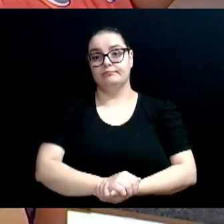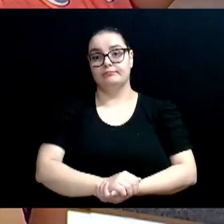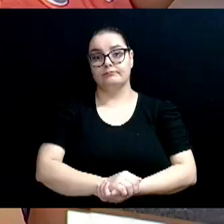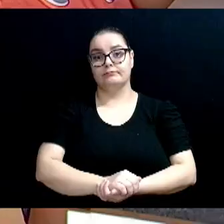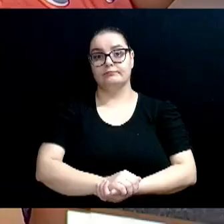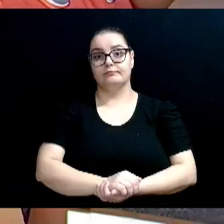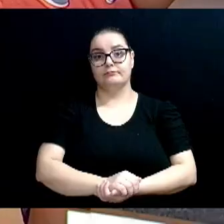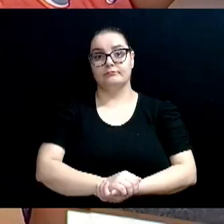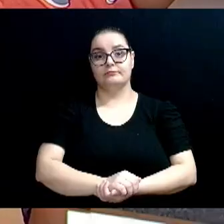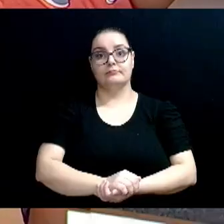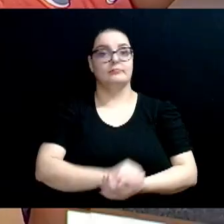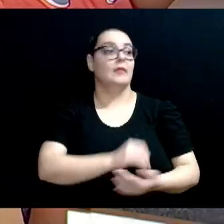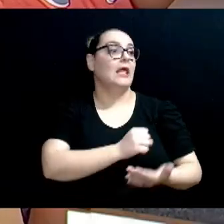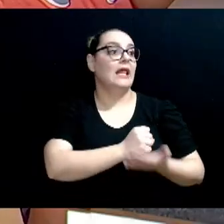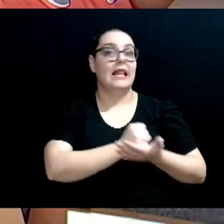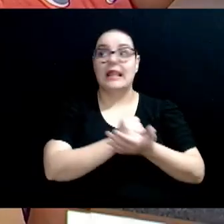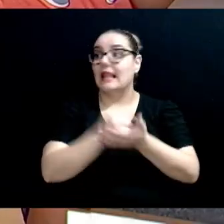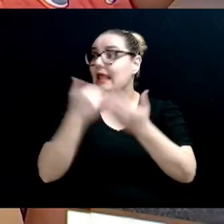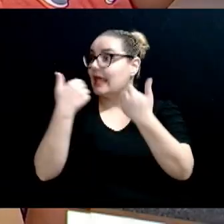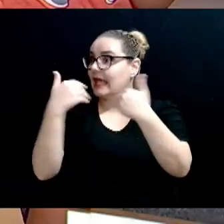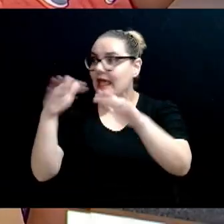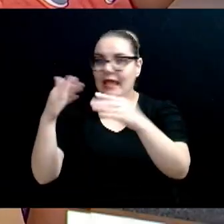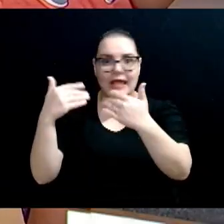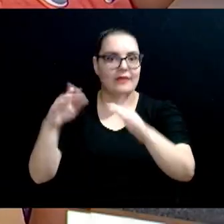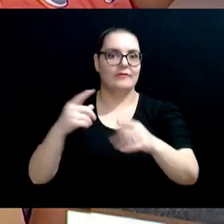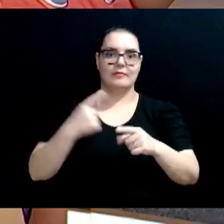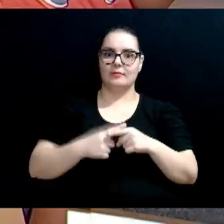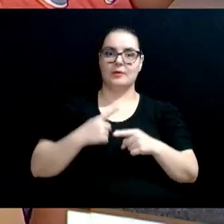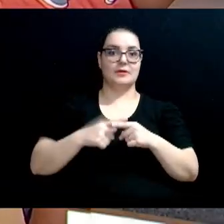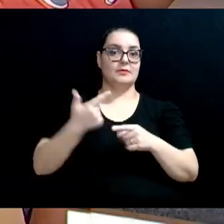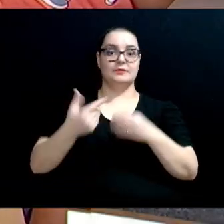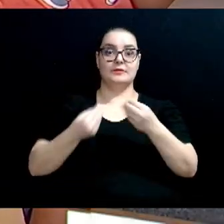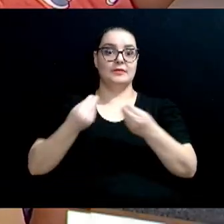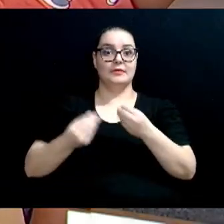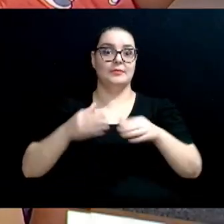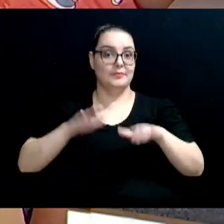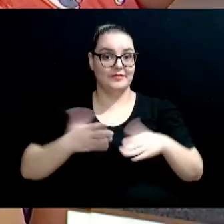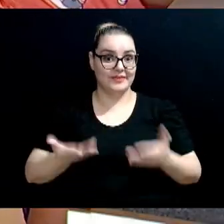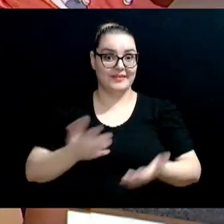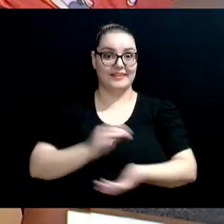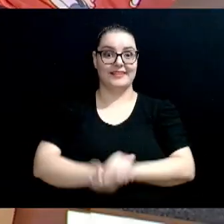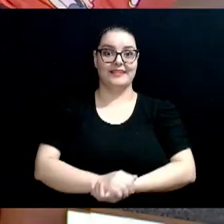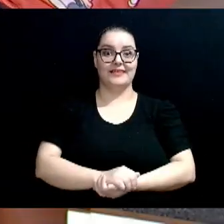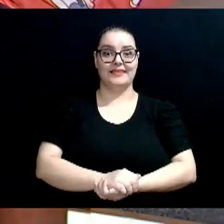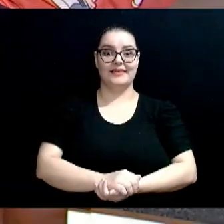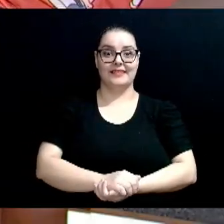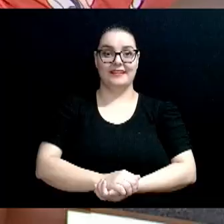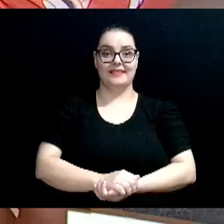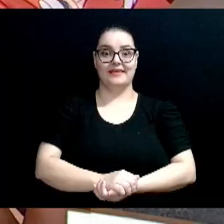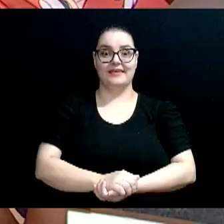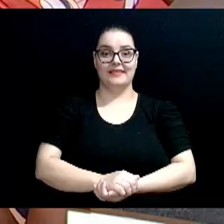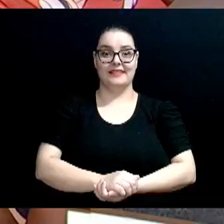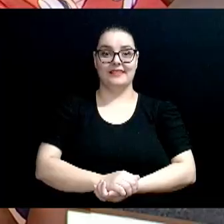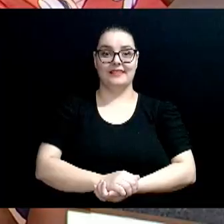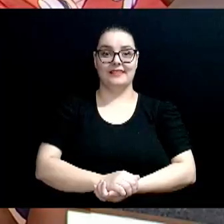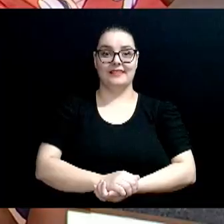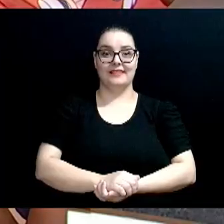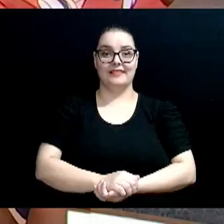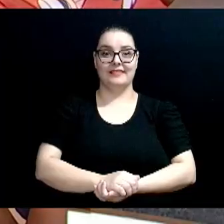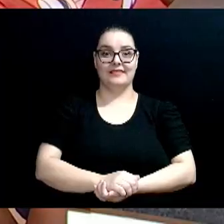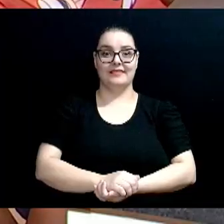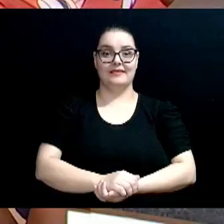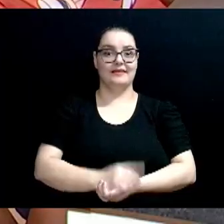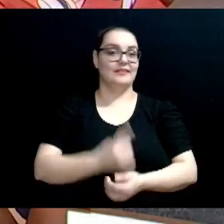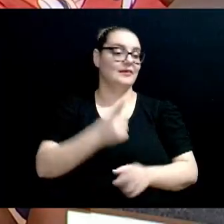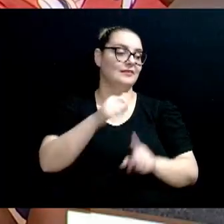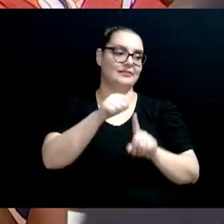falou, leva embora porque não tá dando mais para ficar aqui, né? E aí foi 1